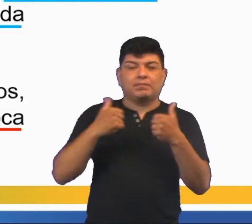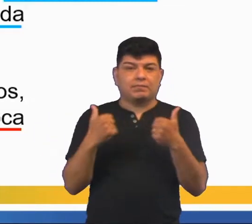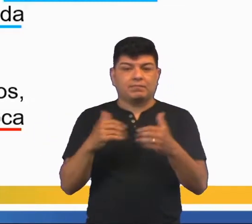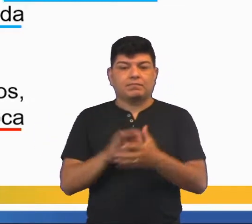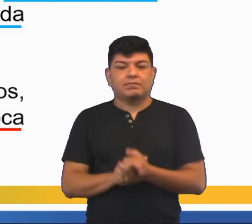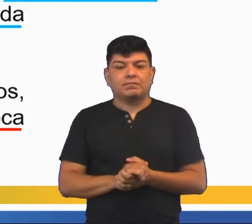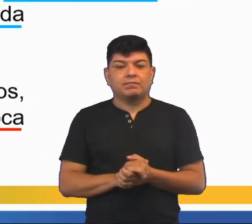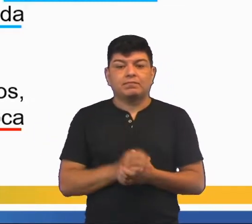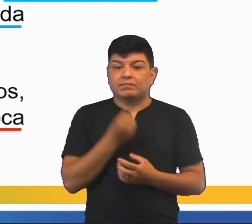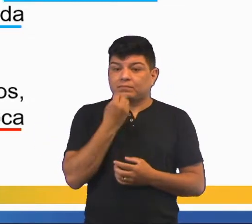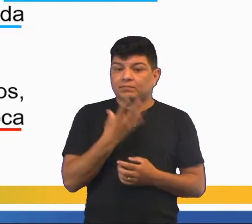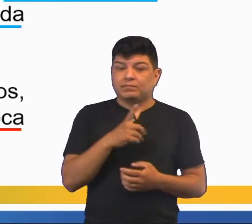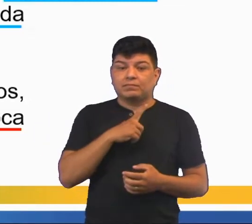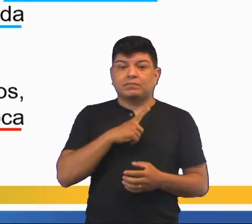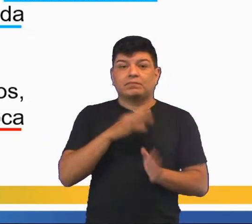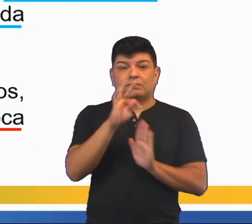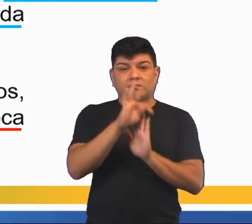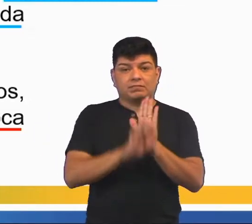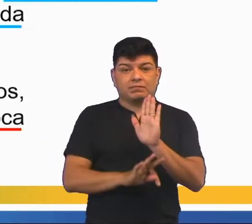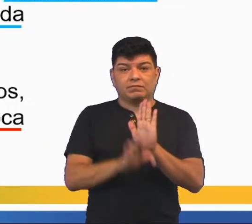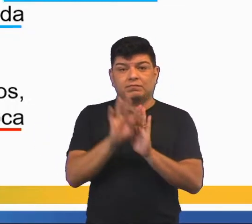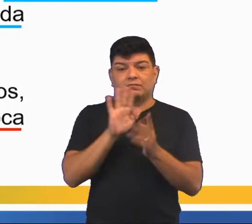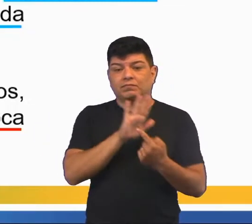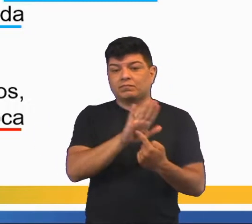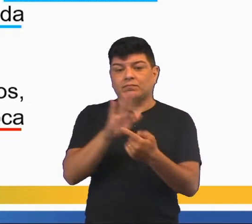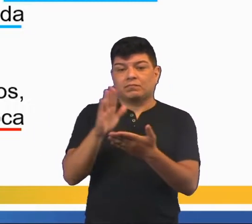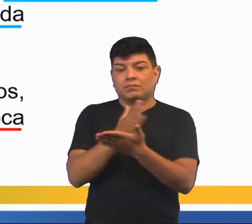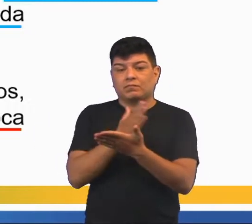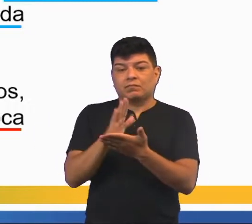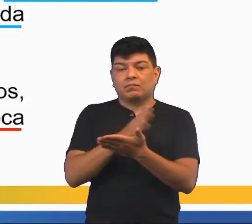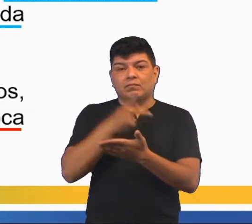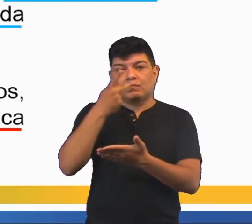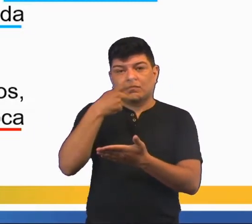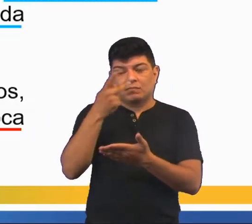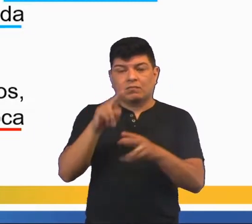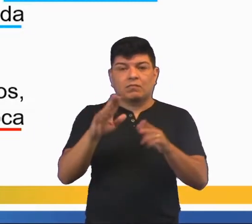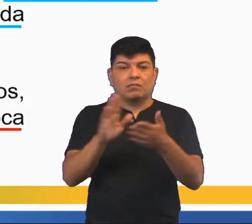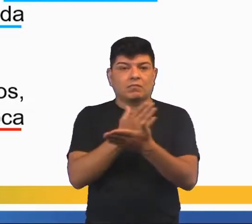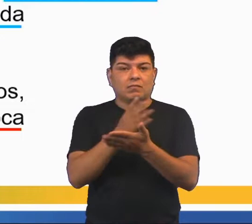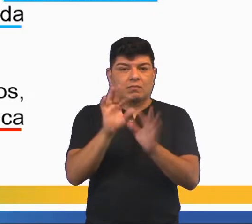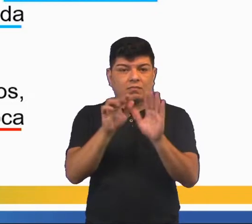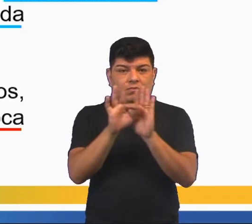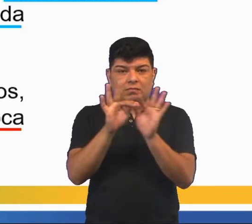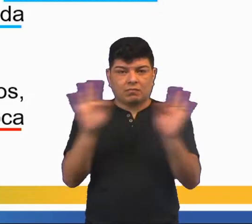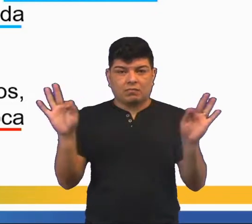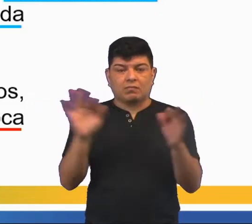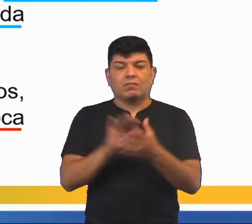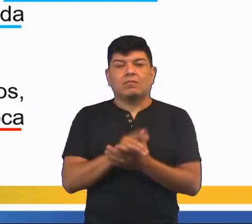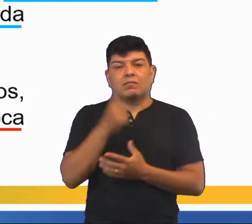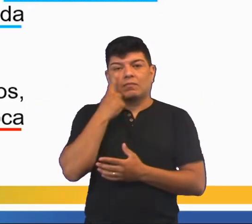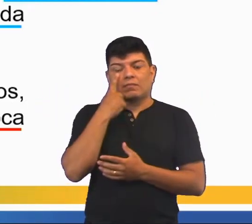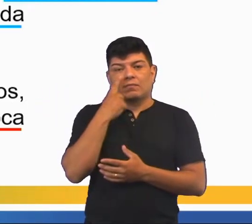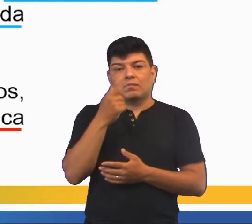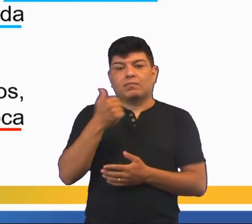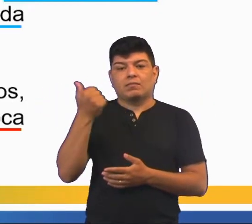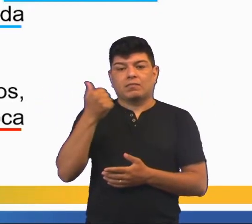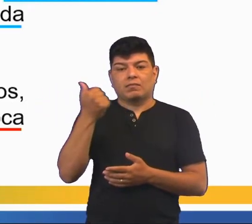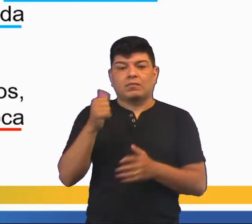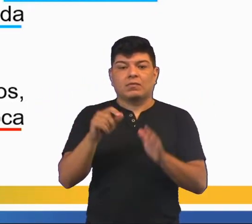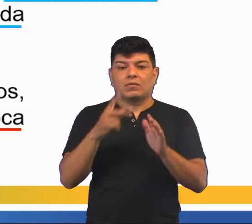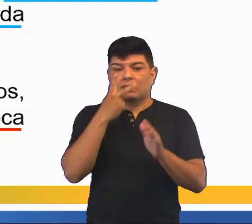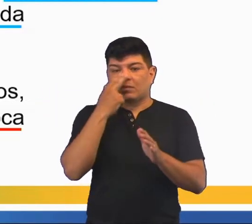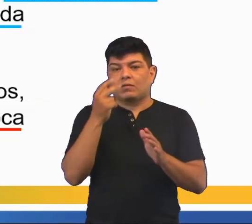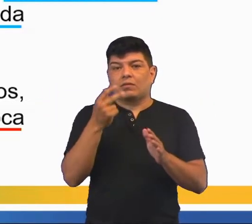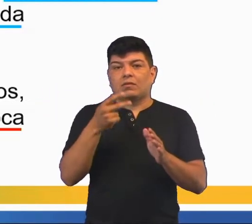texto. Bem, aqui nós temos um texto destacando algumas falas, né? Algumas frases. Veja bem nessa primeira